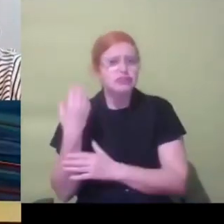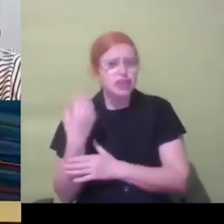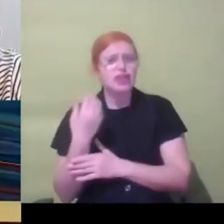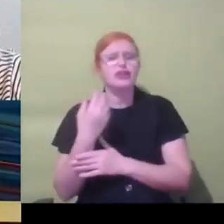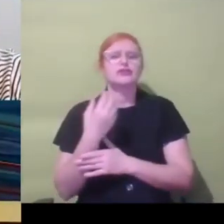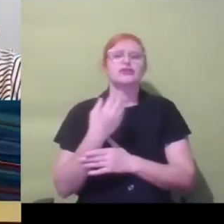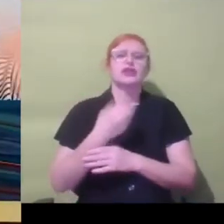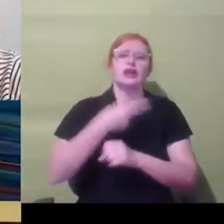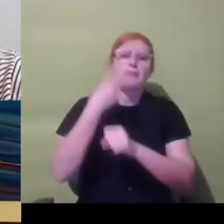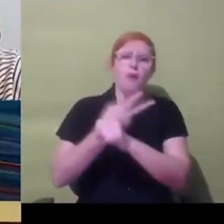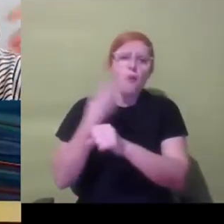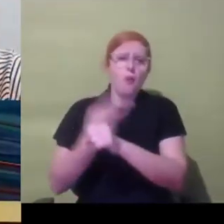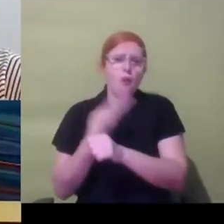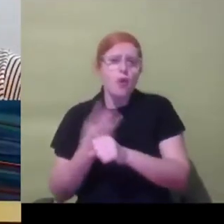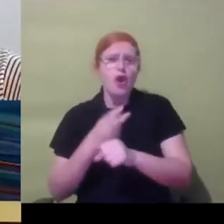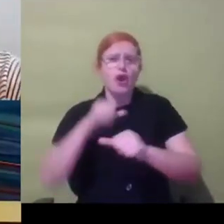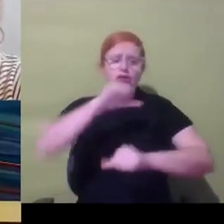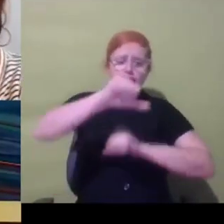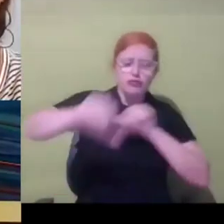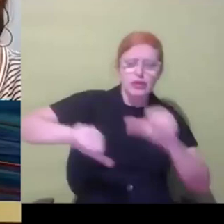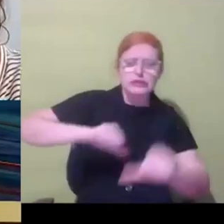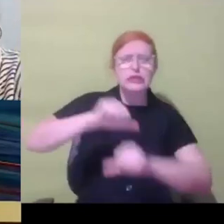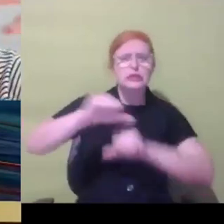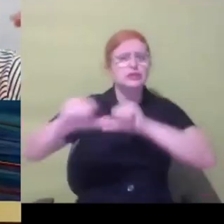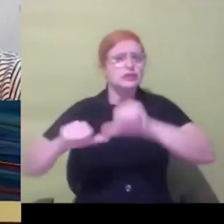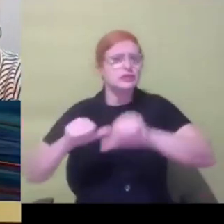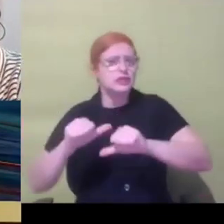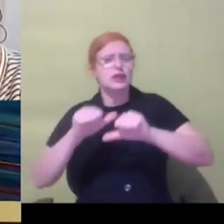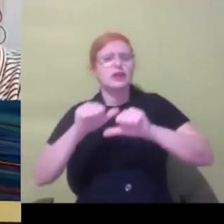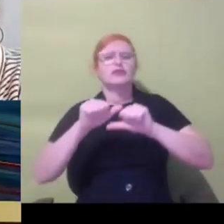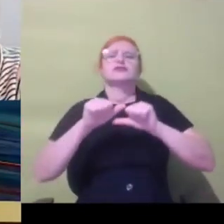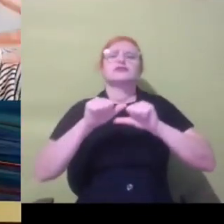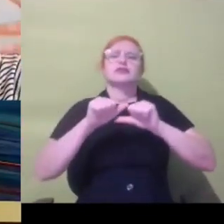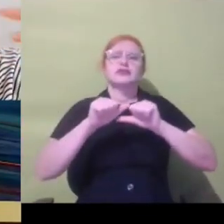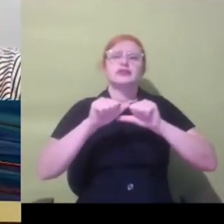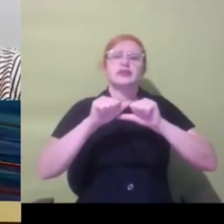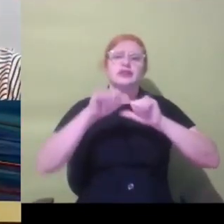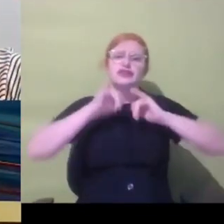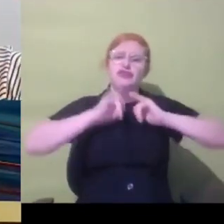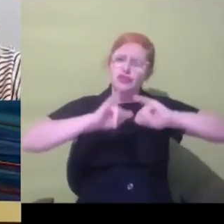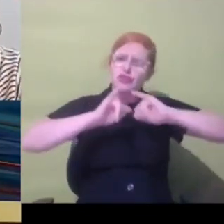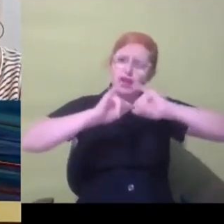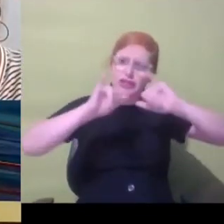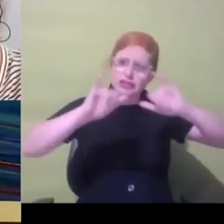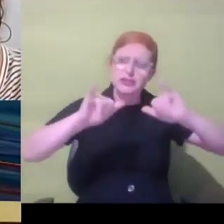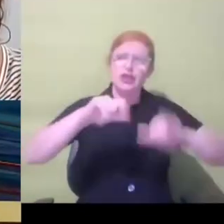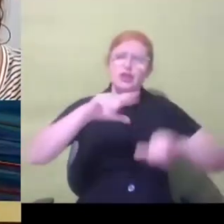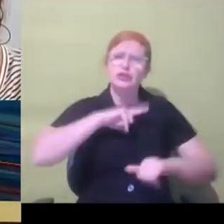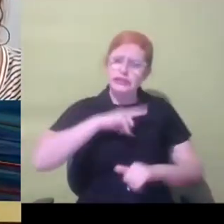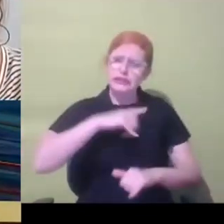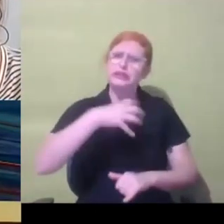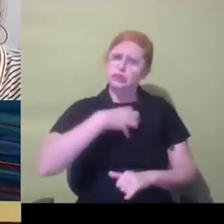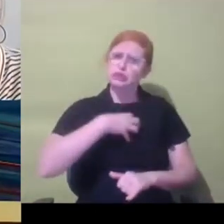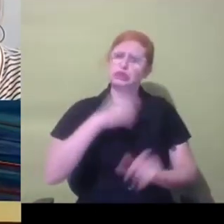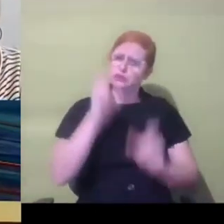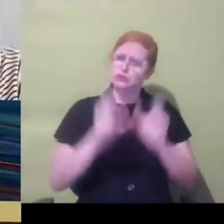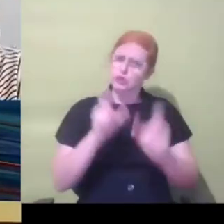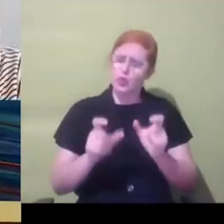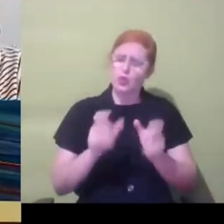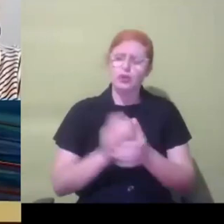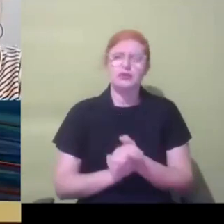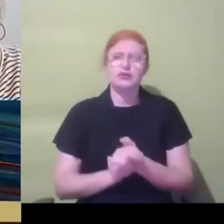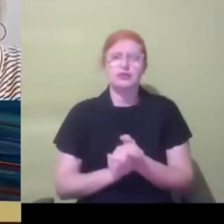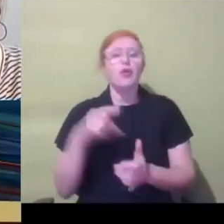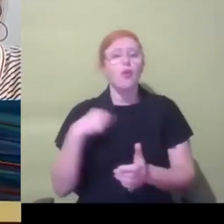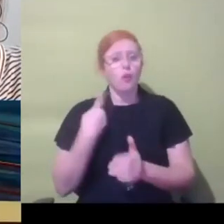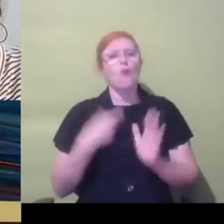formas de mudar, de passar uma mensagem que faça sentido para as pessoas e tal. Eu acho que